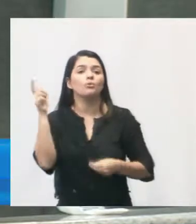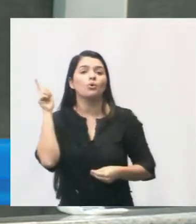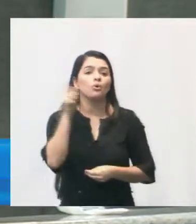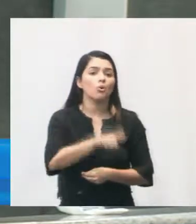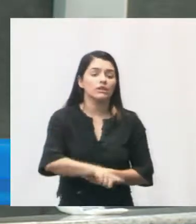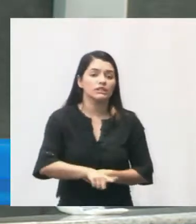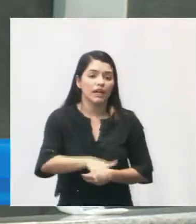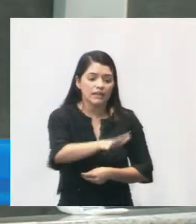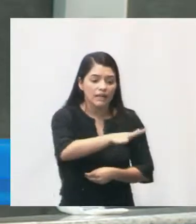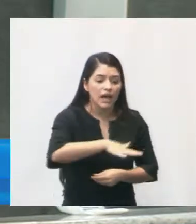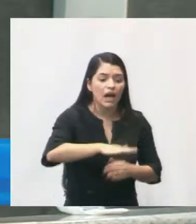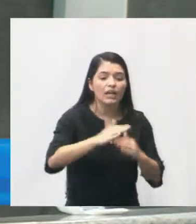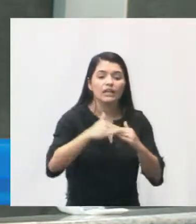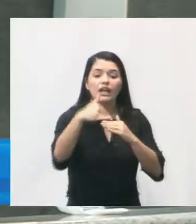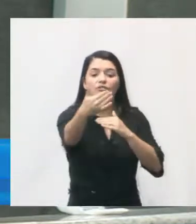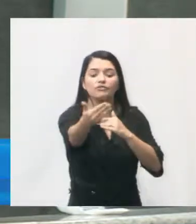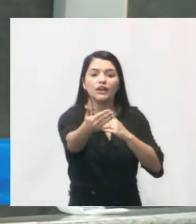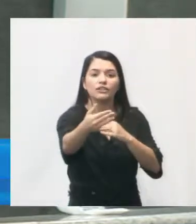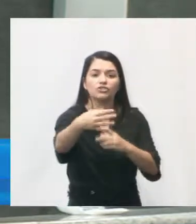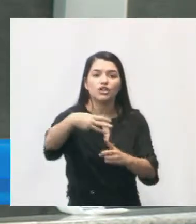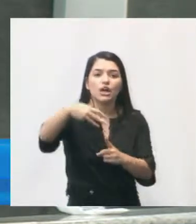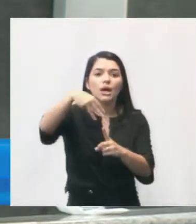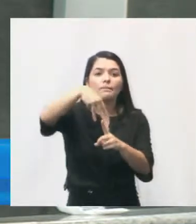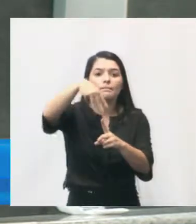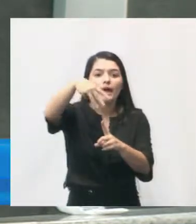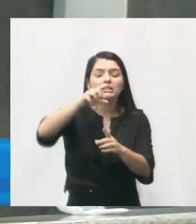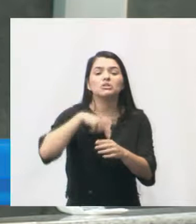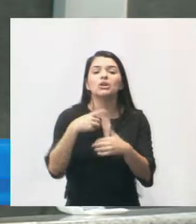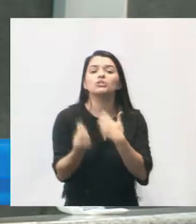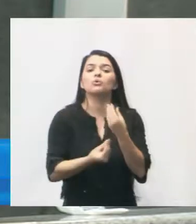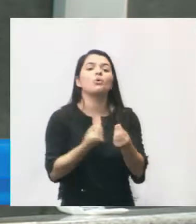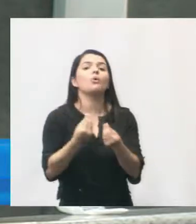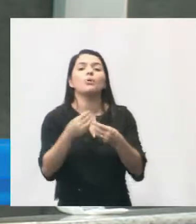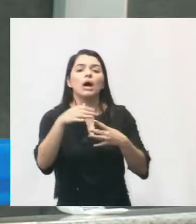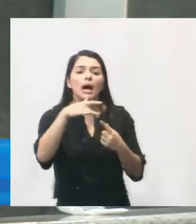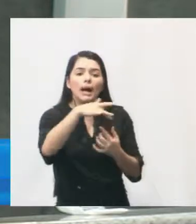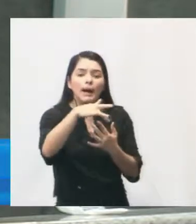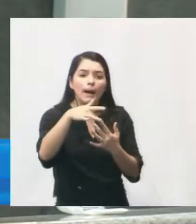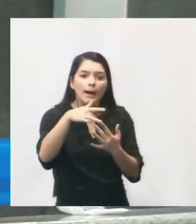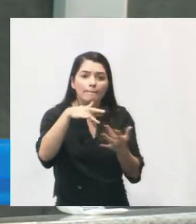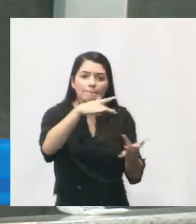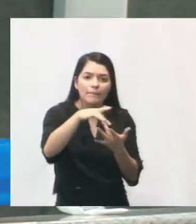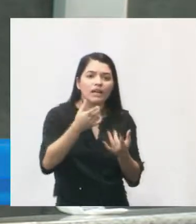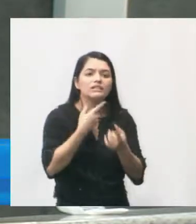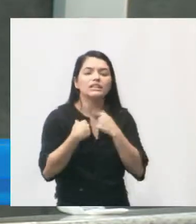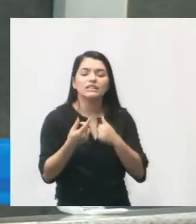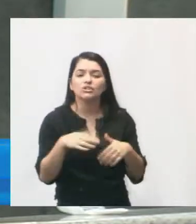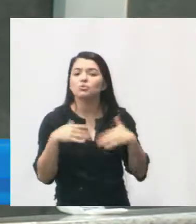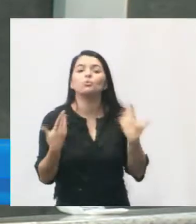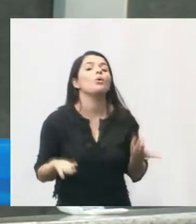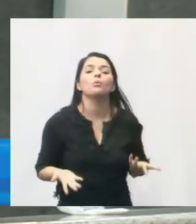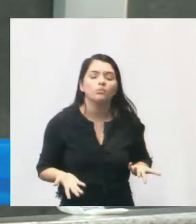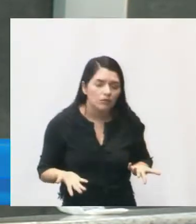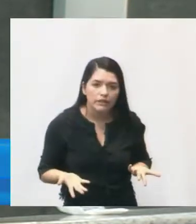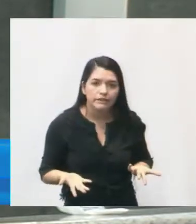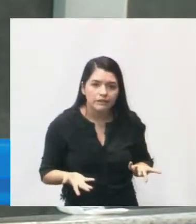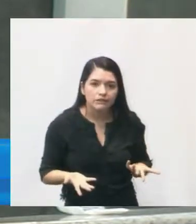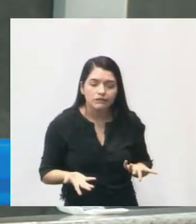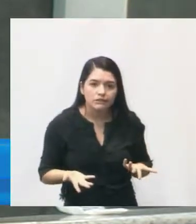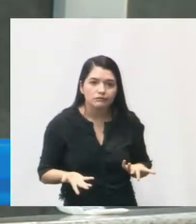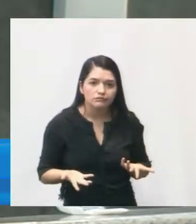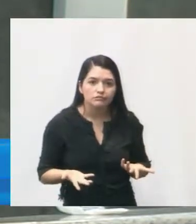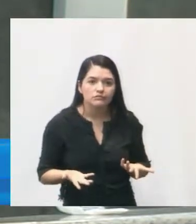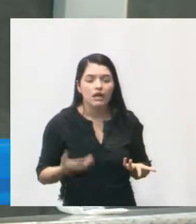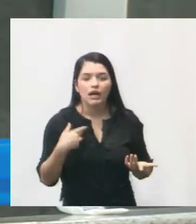ao McDonald's, na Praça dos Desejos, dizendo, opa, não é isso que queremos. É a comunidade Santa